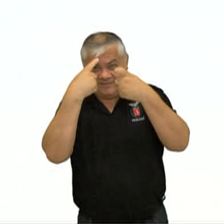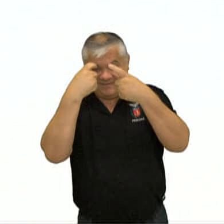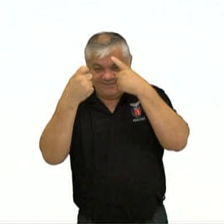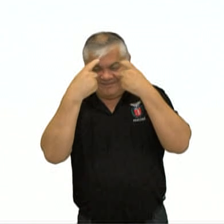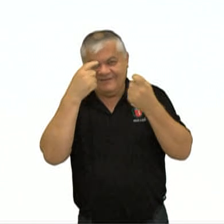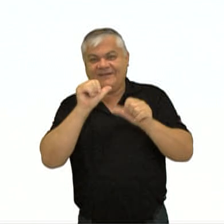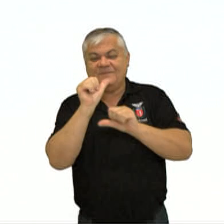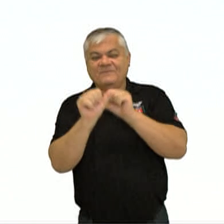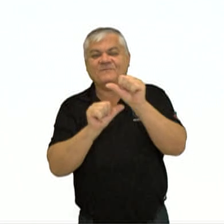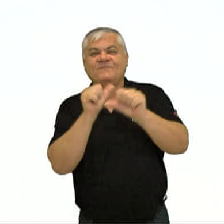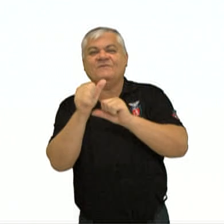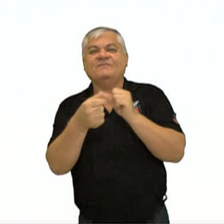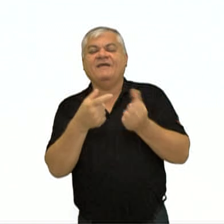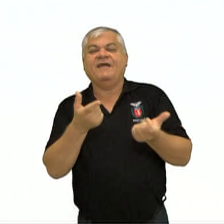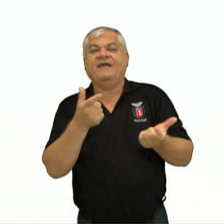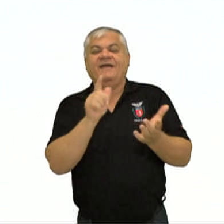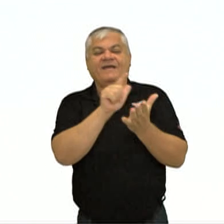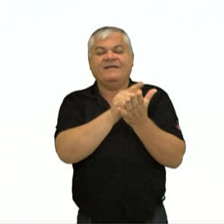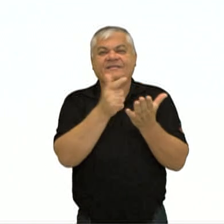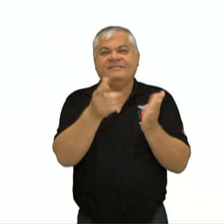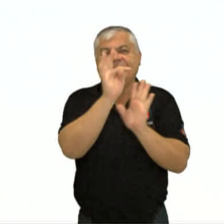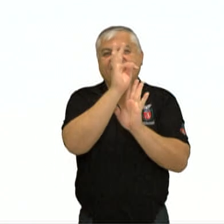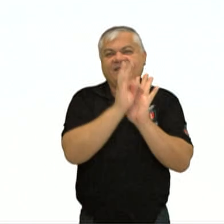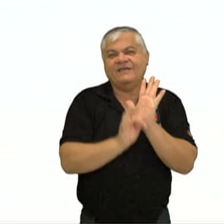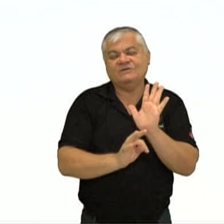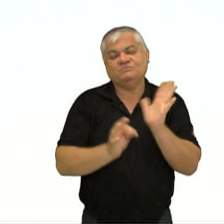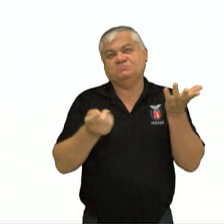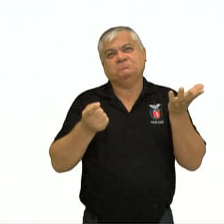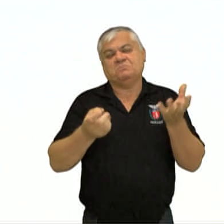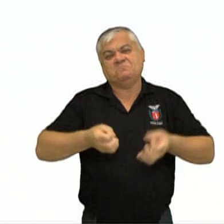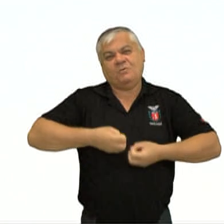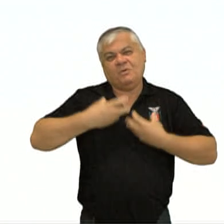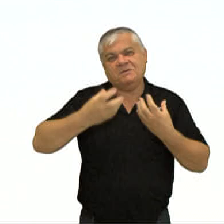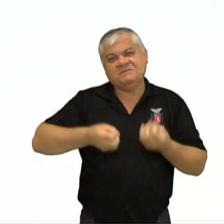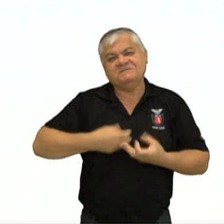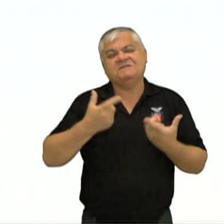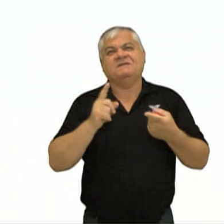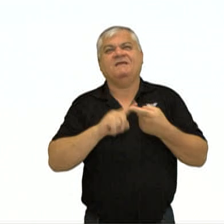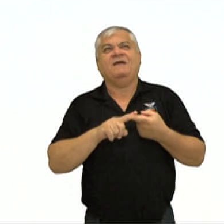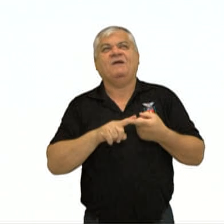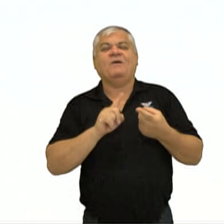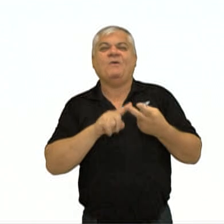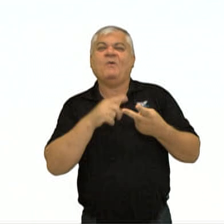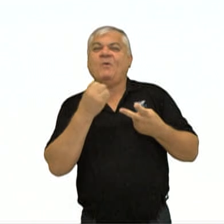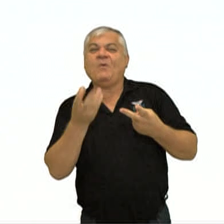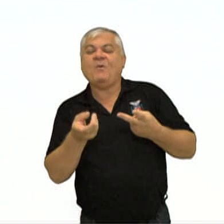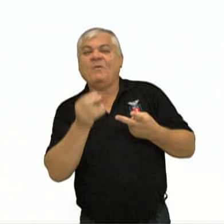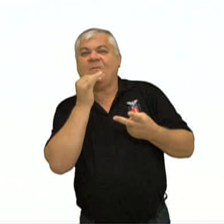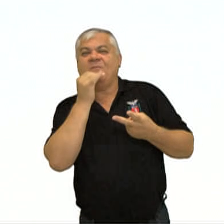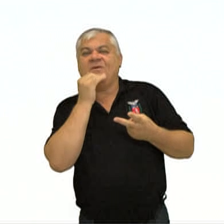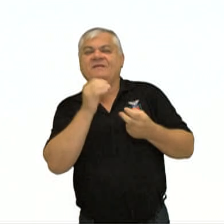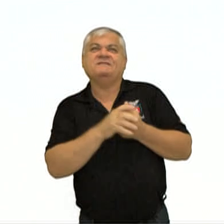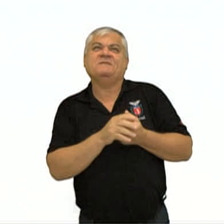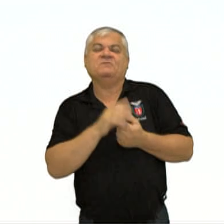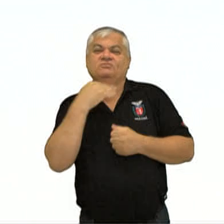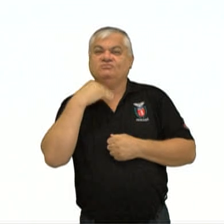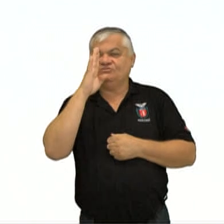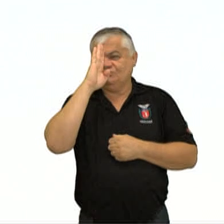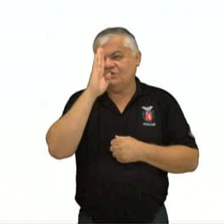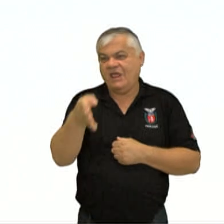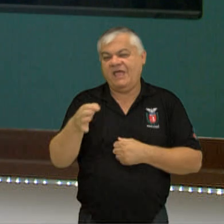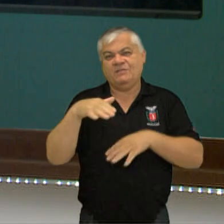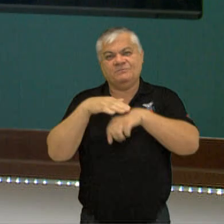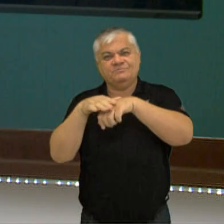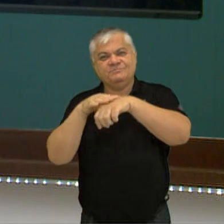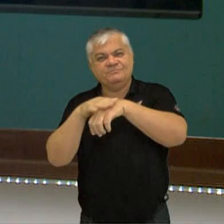uma reportagem num texto com função poética ou ainda uma narrativa com função fática, em alguns